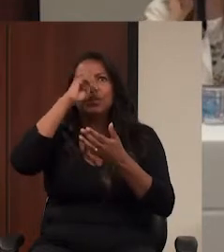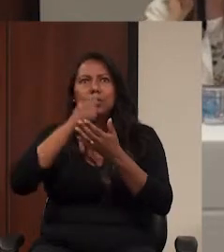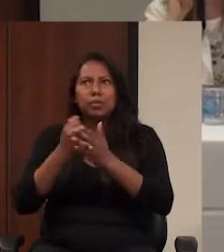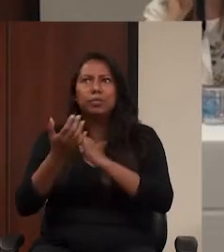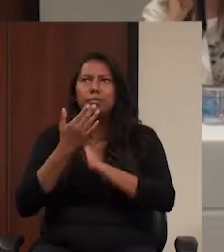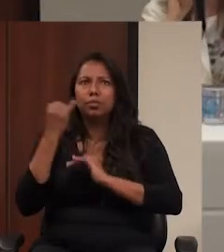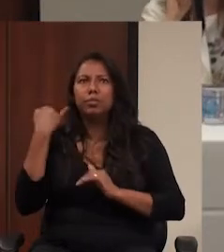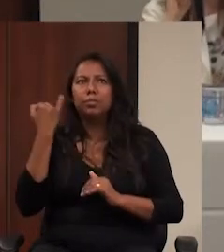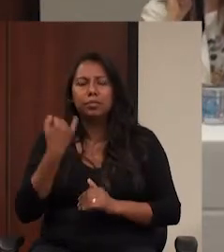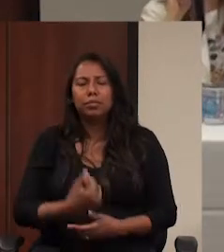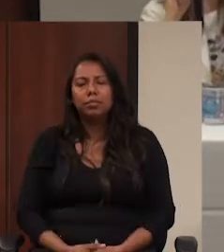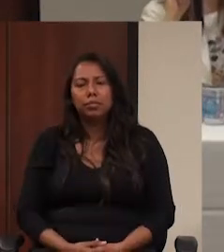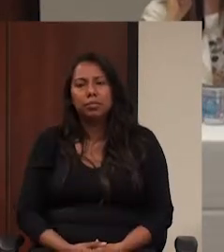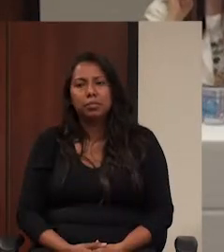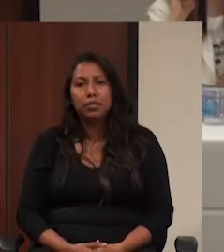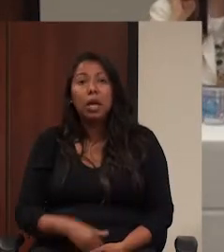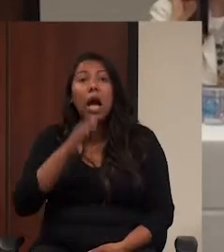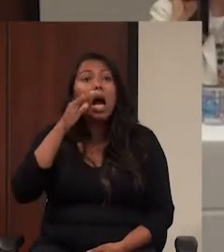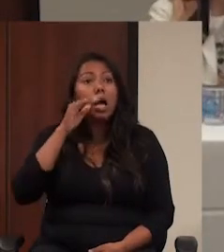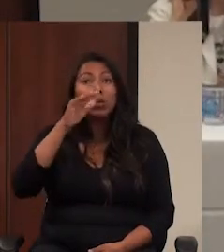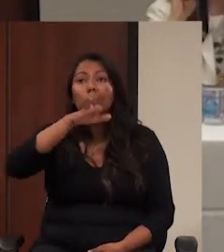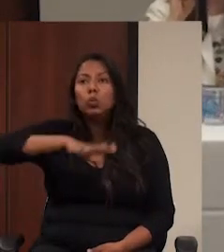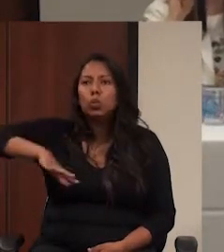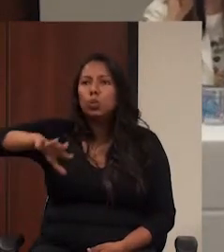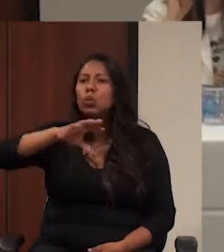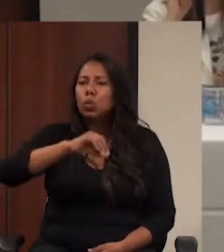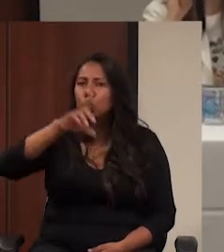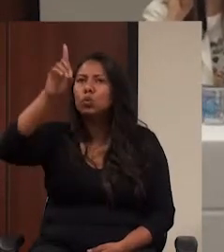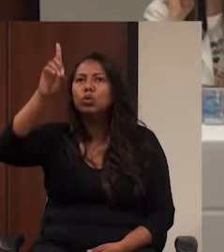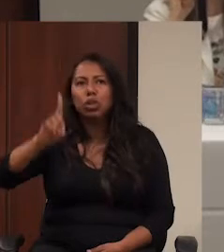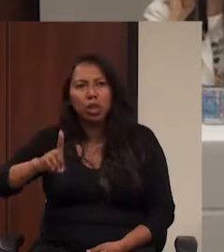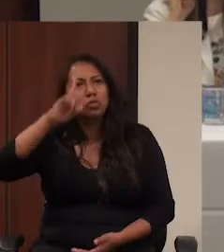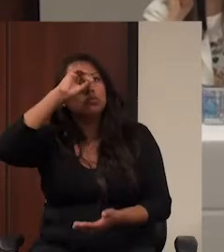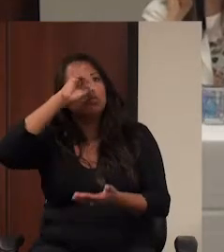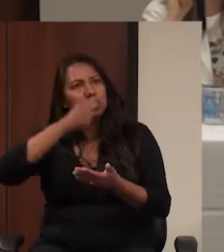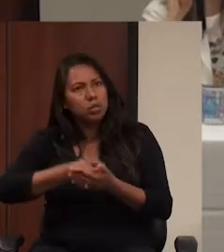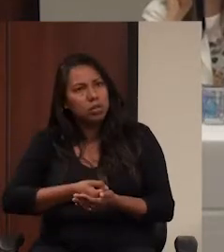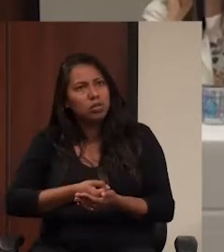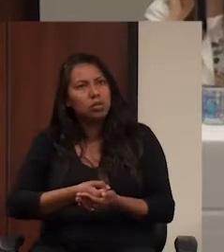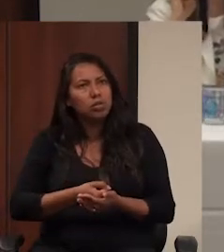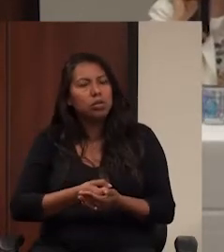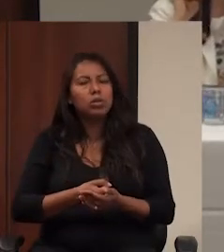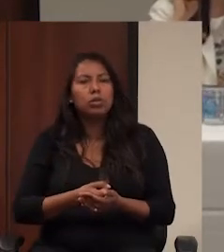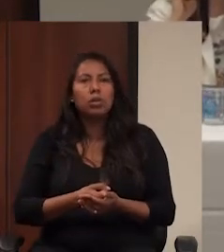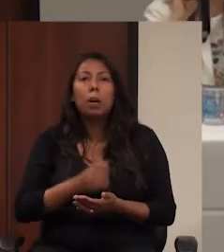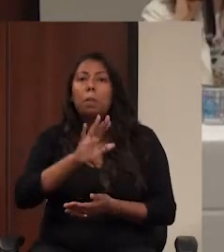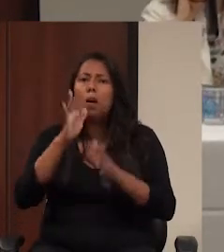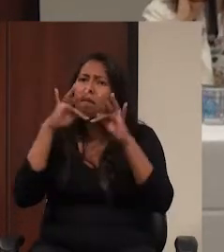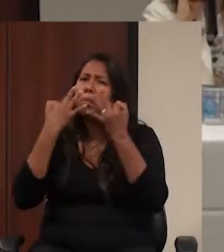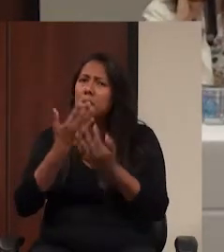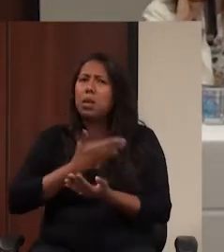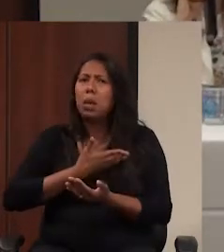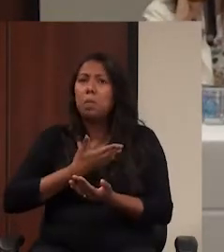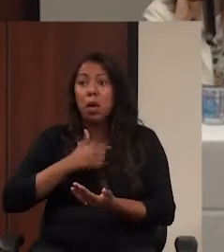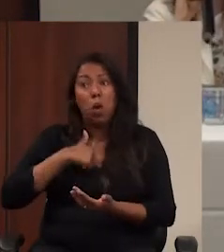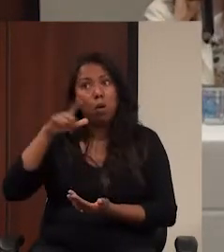coisa importante. Todos os adultos têm direito à autodeterminação e o direito de tomar decisões que afetem suas vidas com o apoio de familiares e amigos de sua